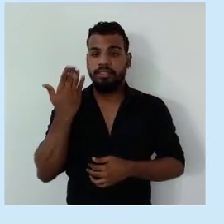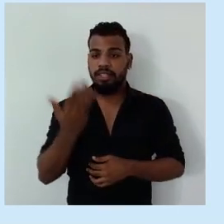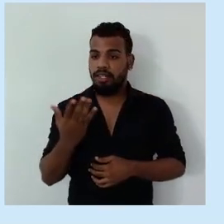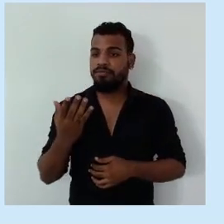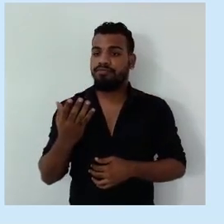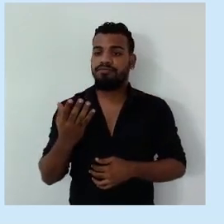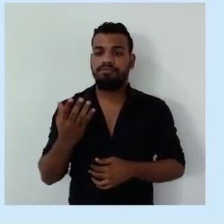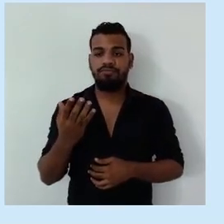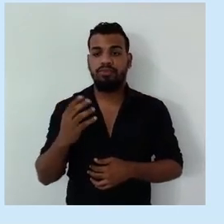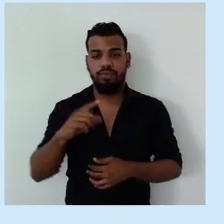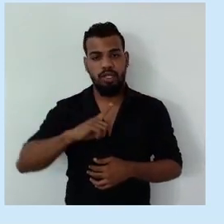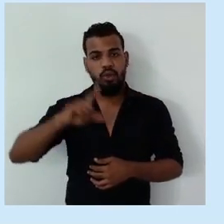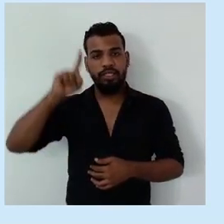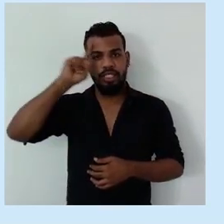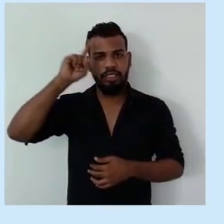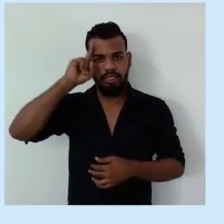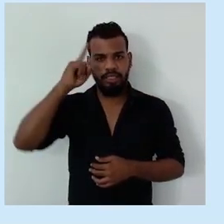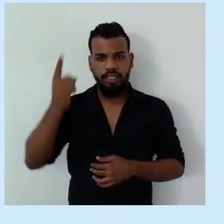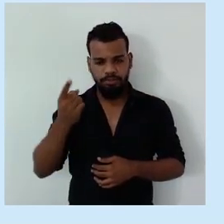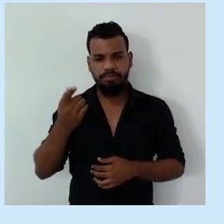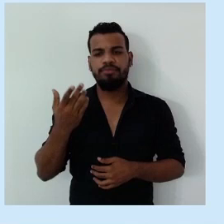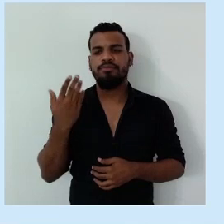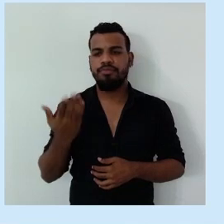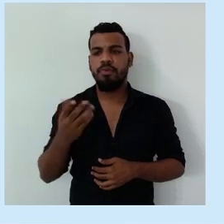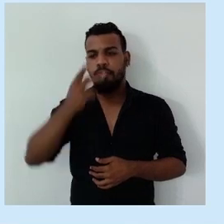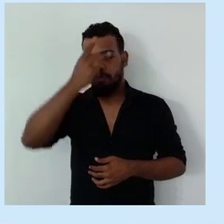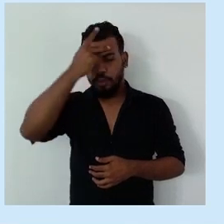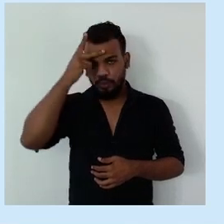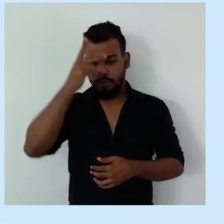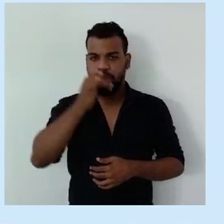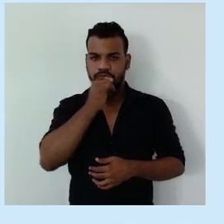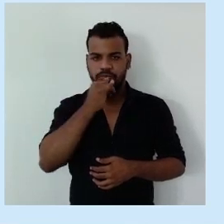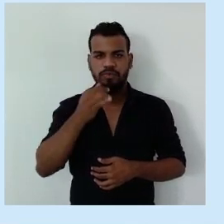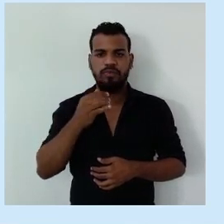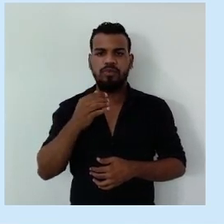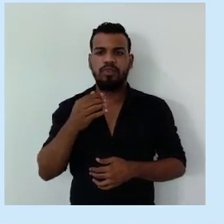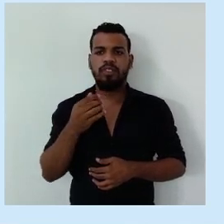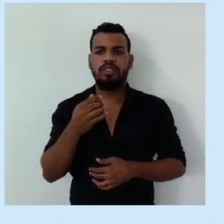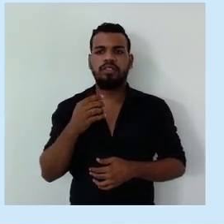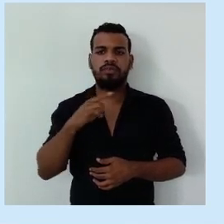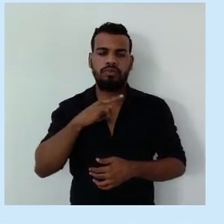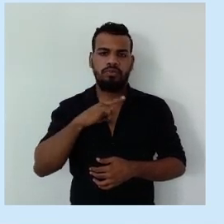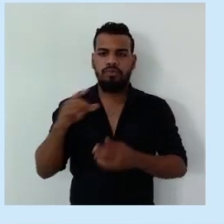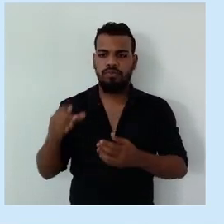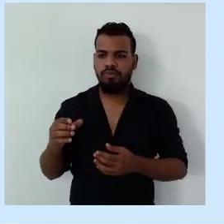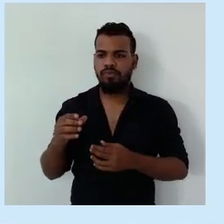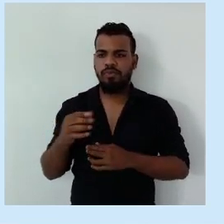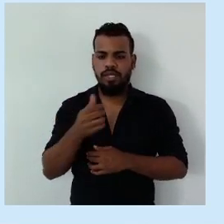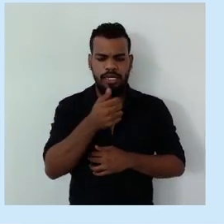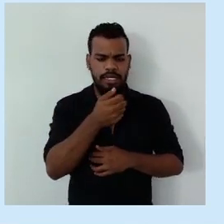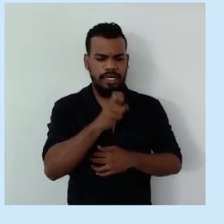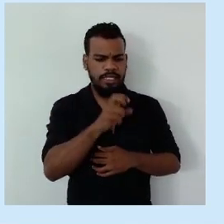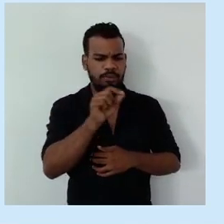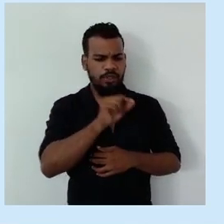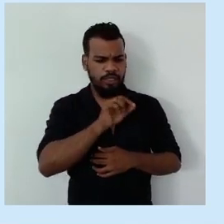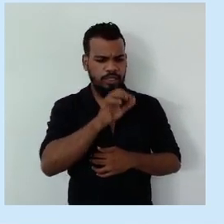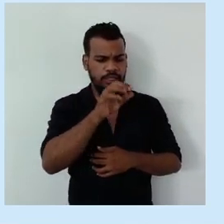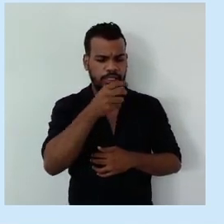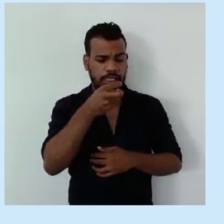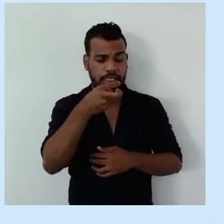acontece no nosso dia a dia, onde a pessoa recebe um valor e vem 15% de